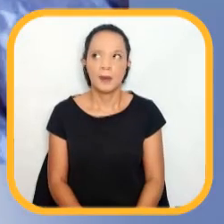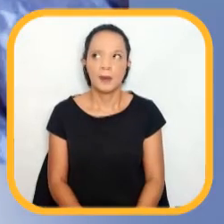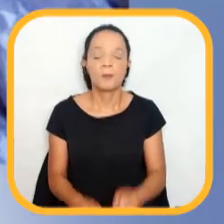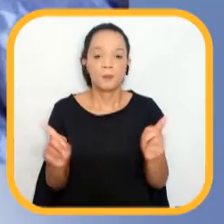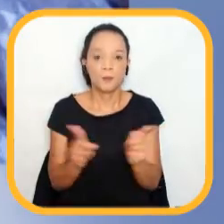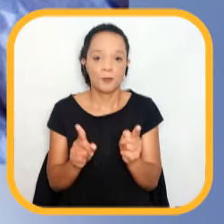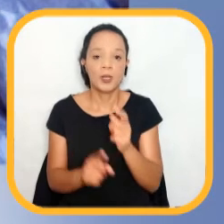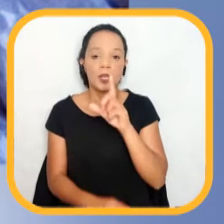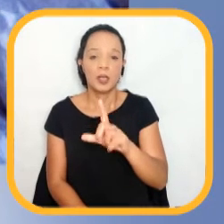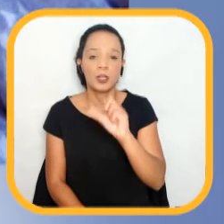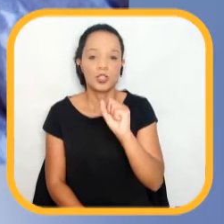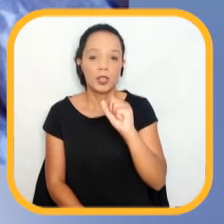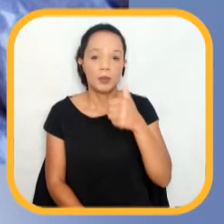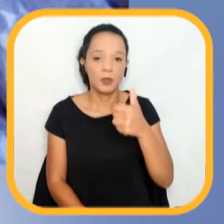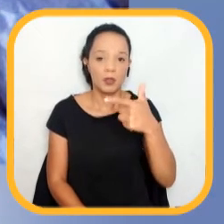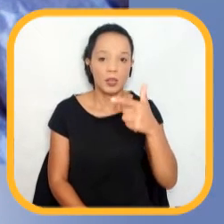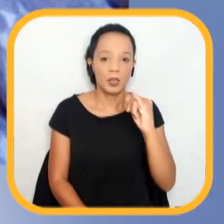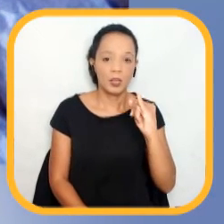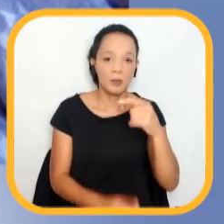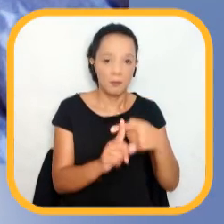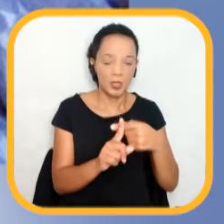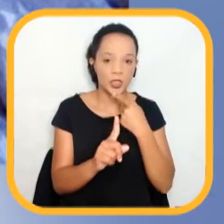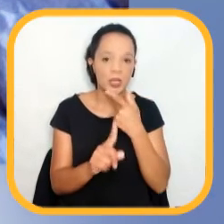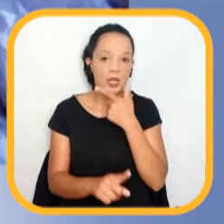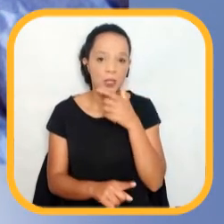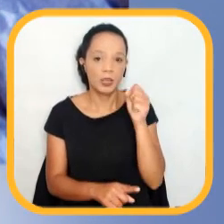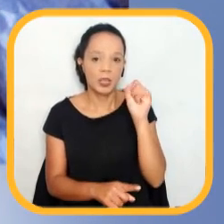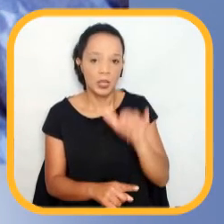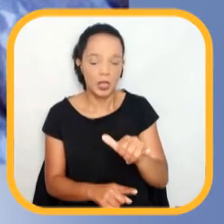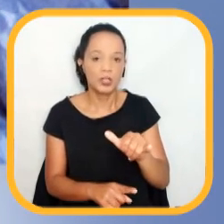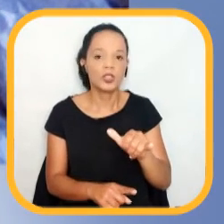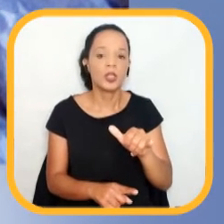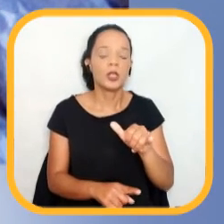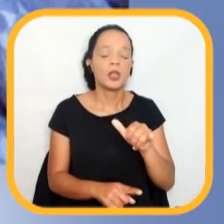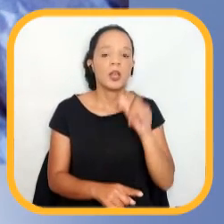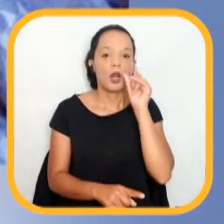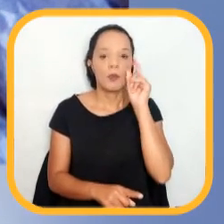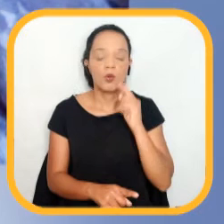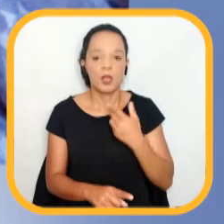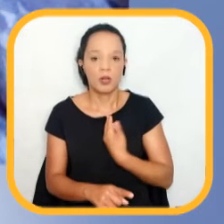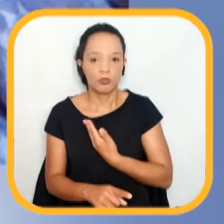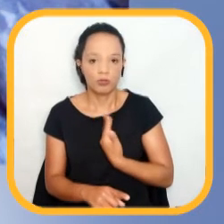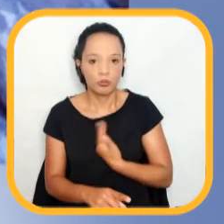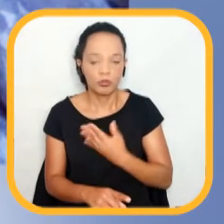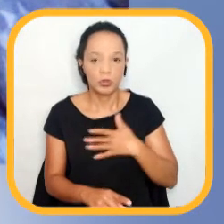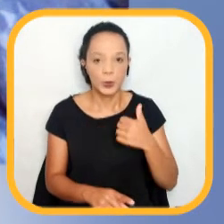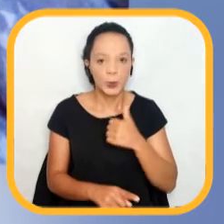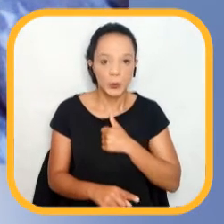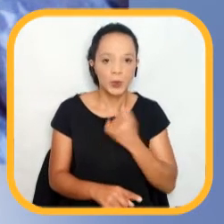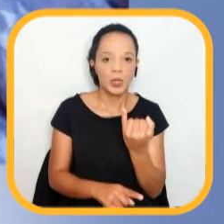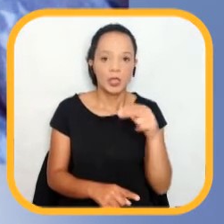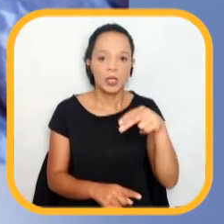A sigla LGBTI+, significa lésbicas, gays, bissexuais, trans